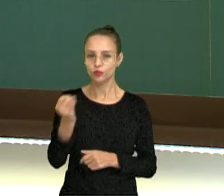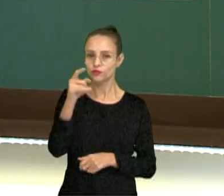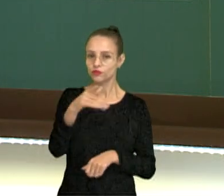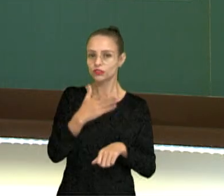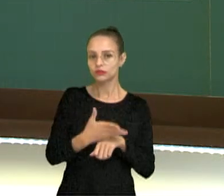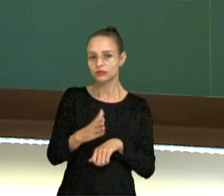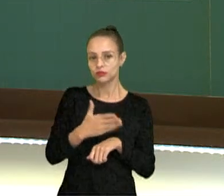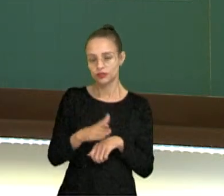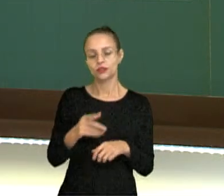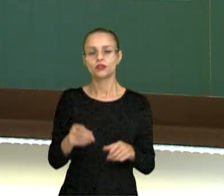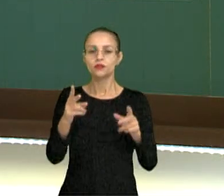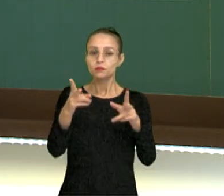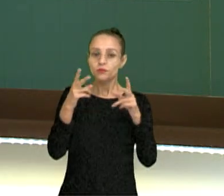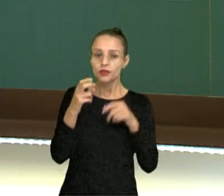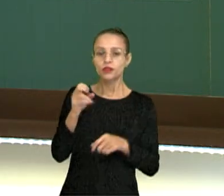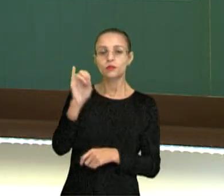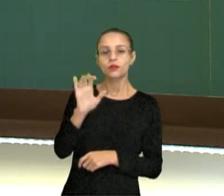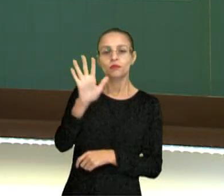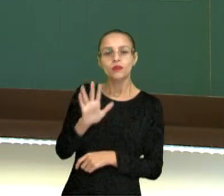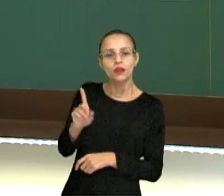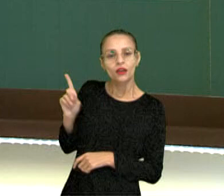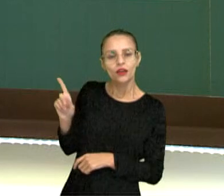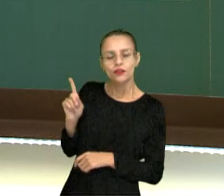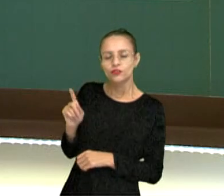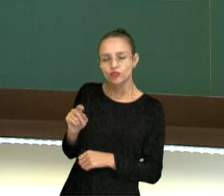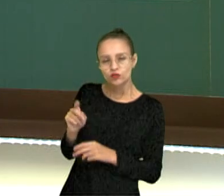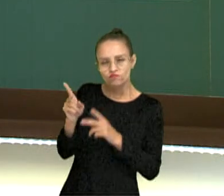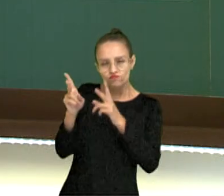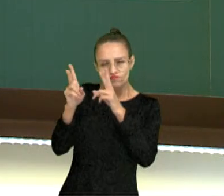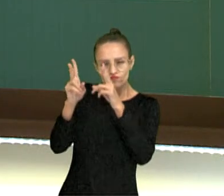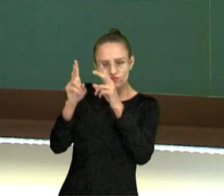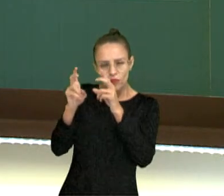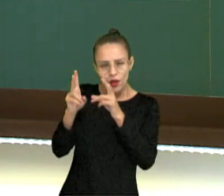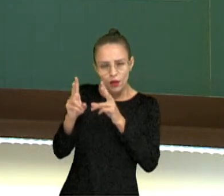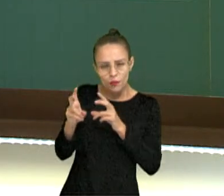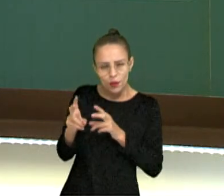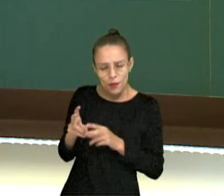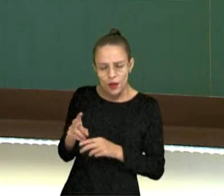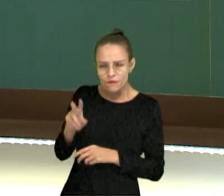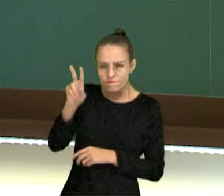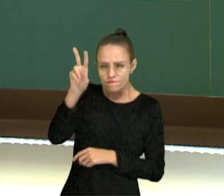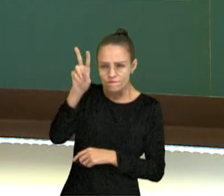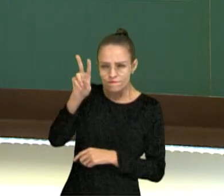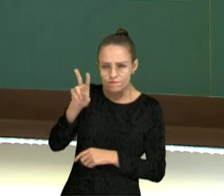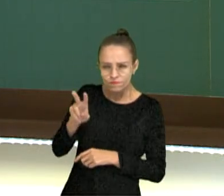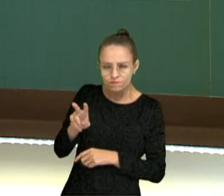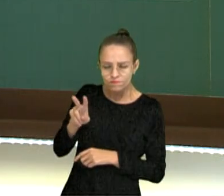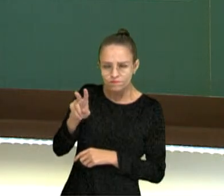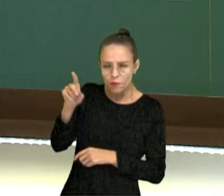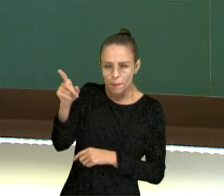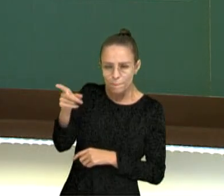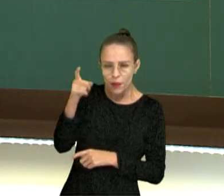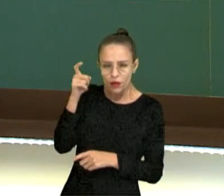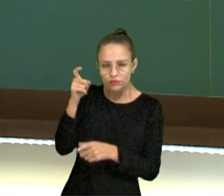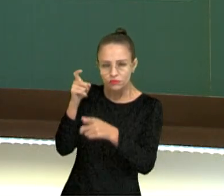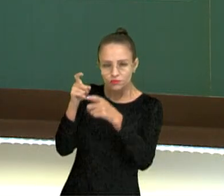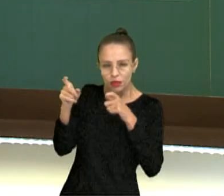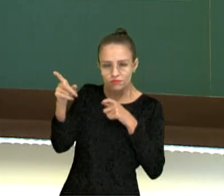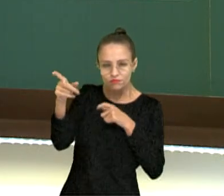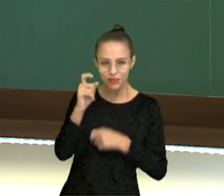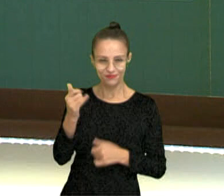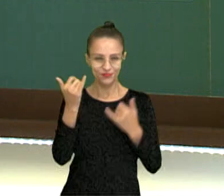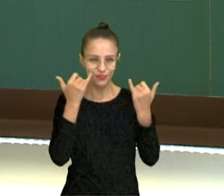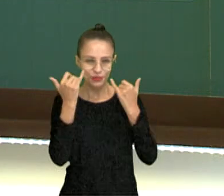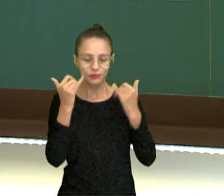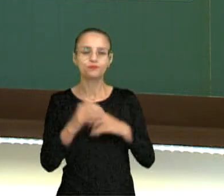exercício. Observar uma situação, uma imagem, fazer a leitura e retirar essas informações. Aí nós